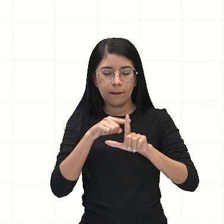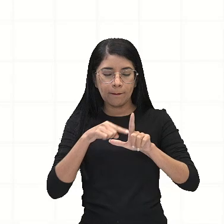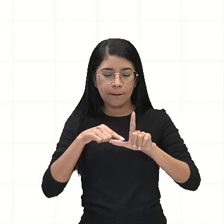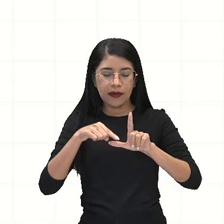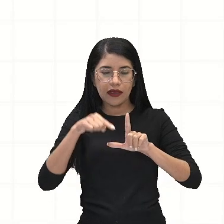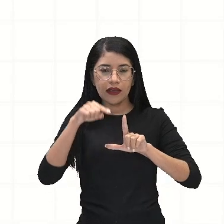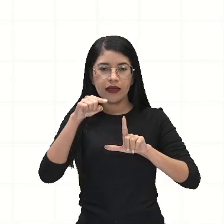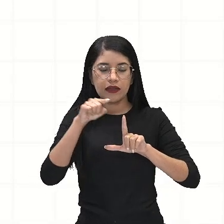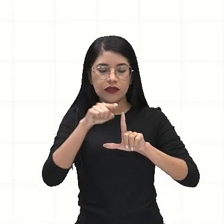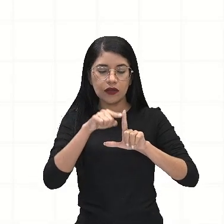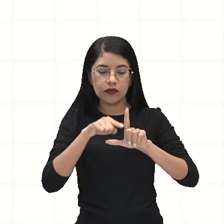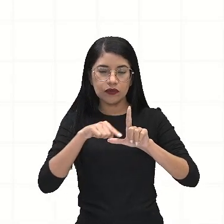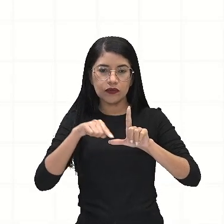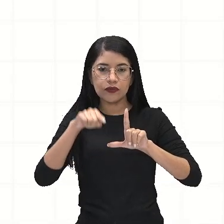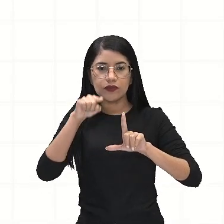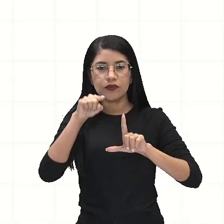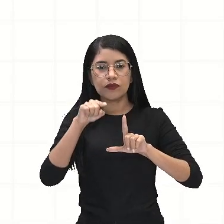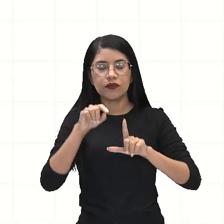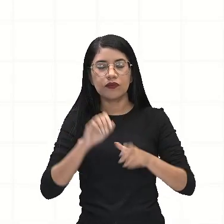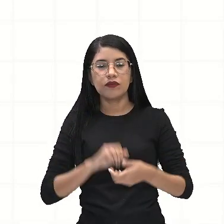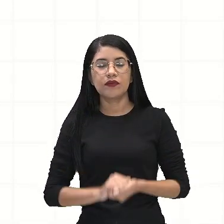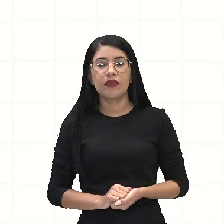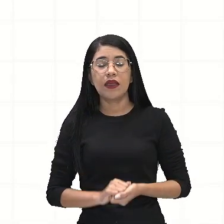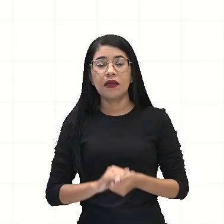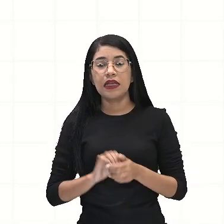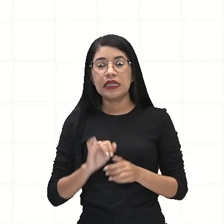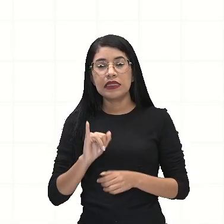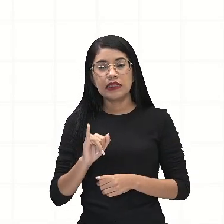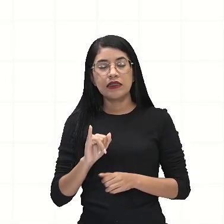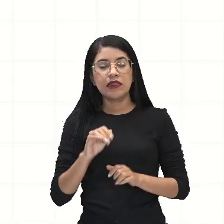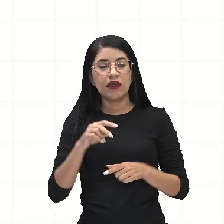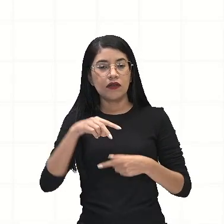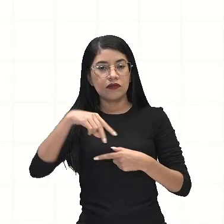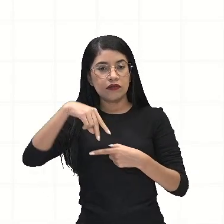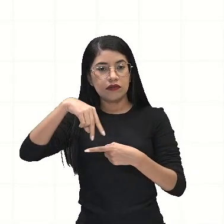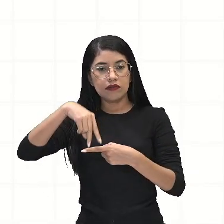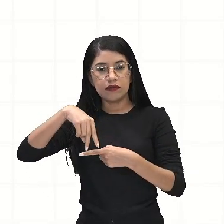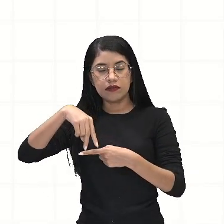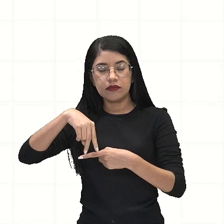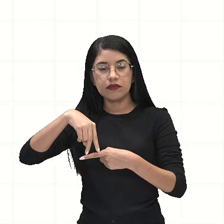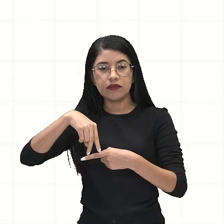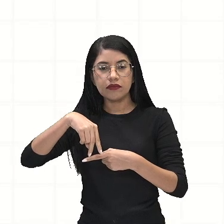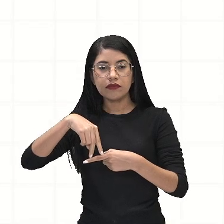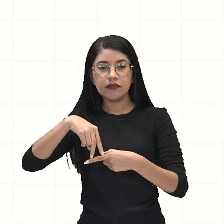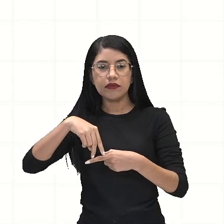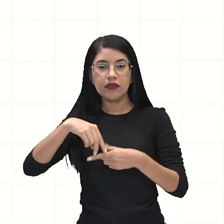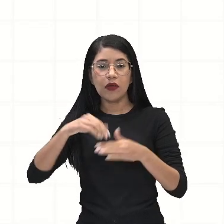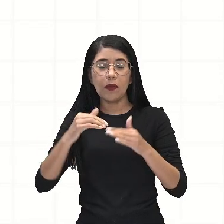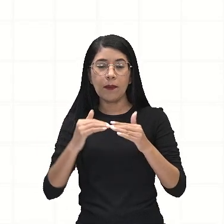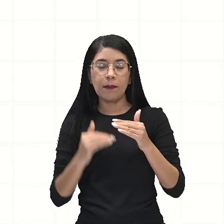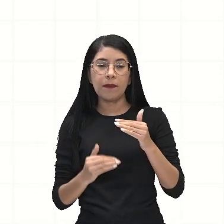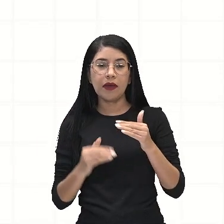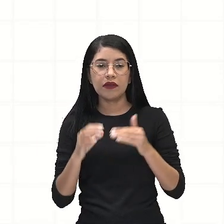volta. Beleza? E se o delta for